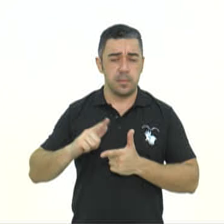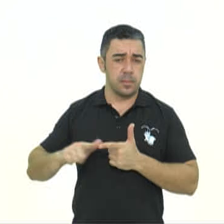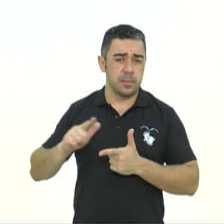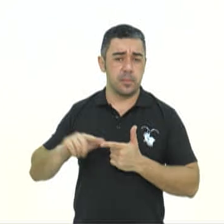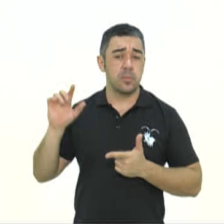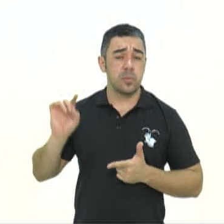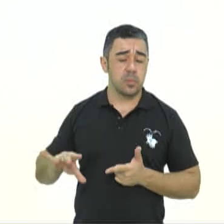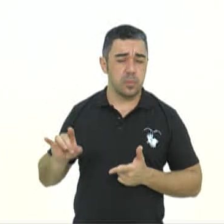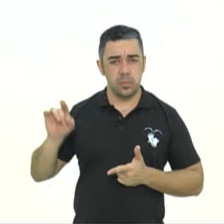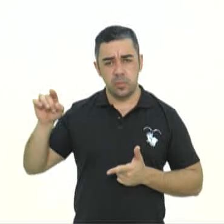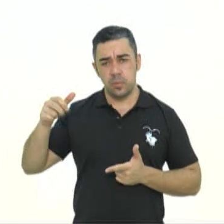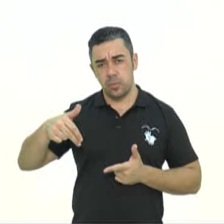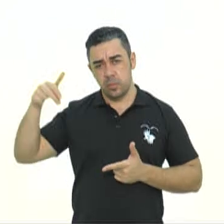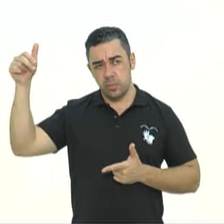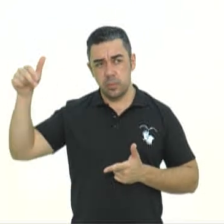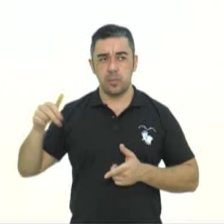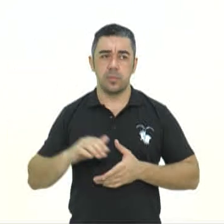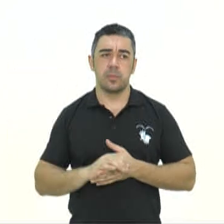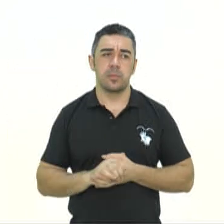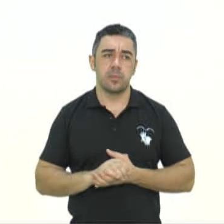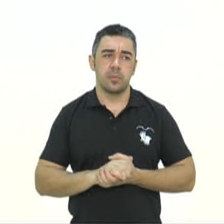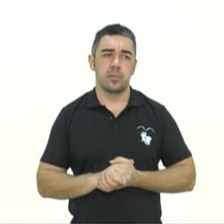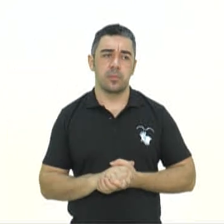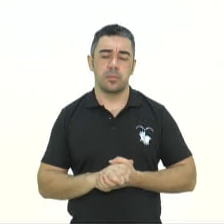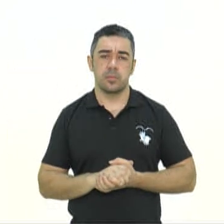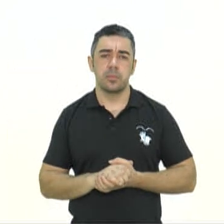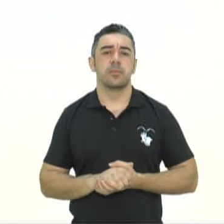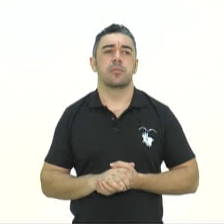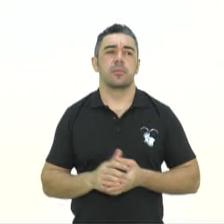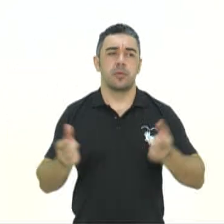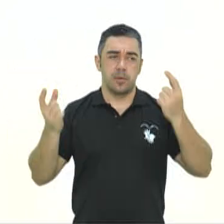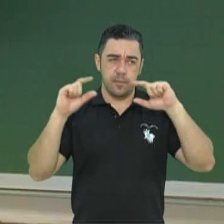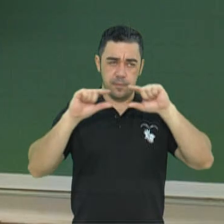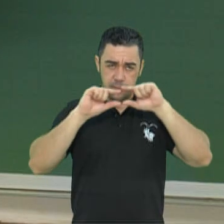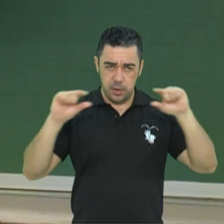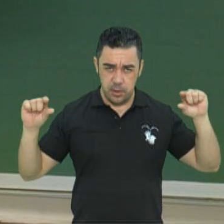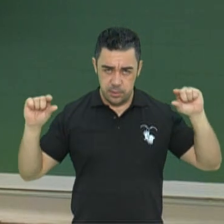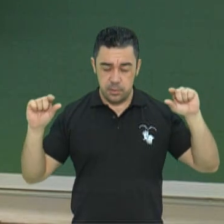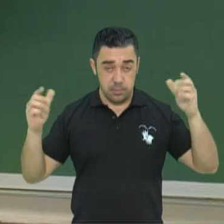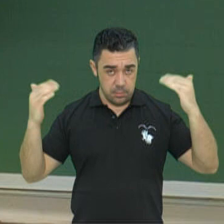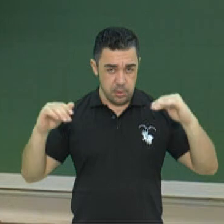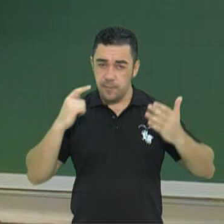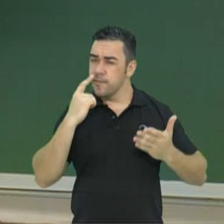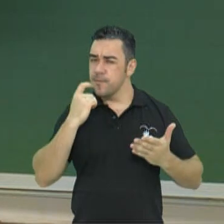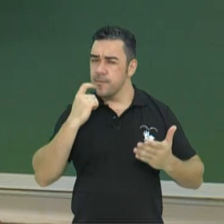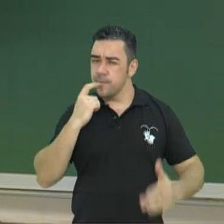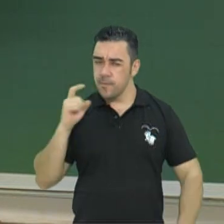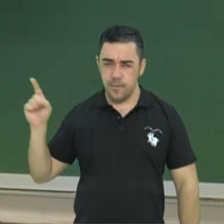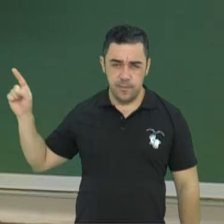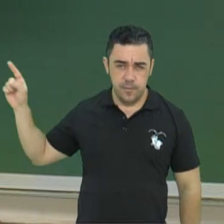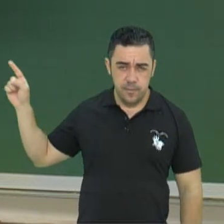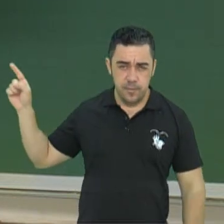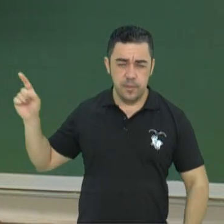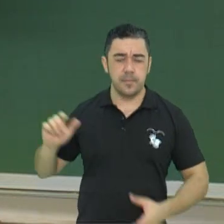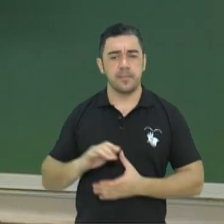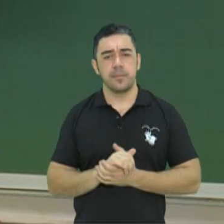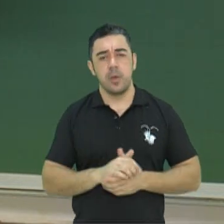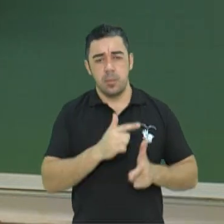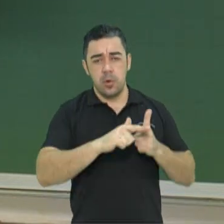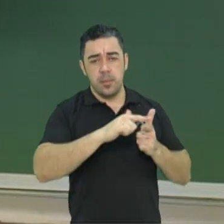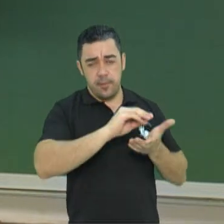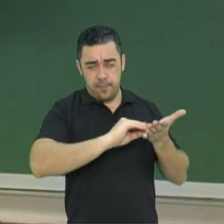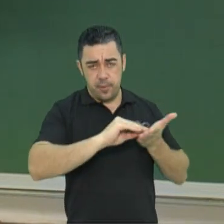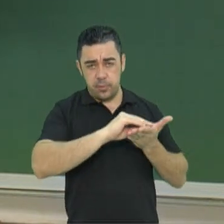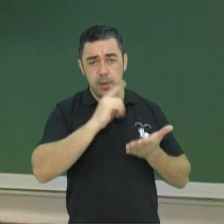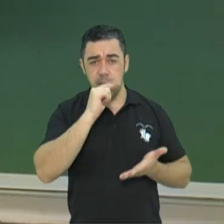problema somente do Nordeste. E aqui embaixo, observe a construção aqui. A crise